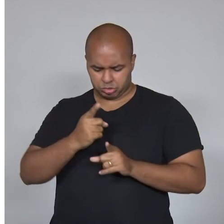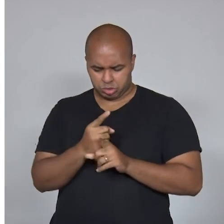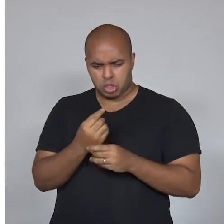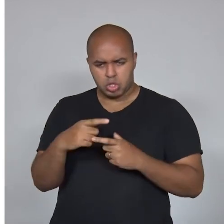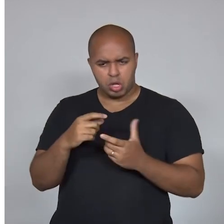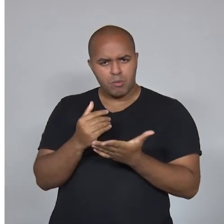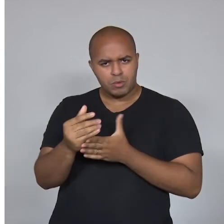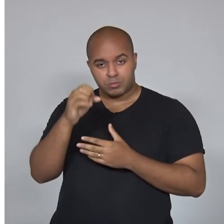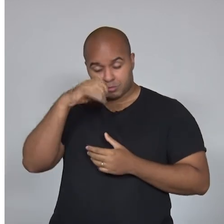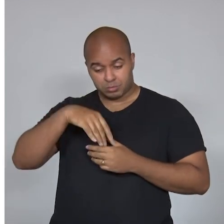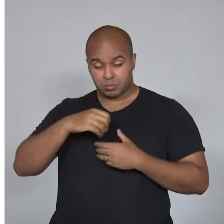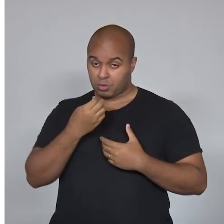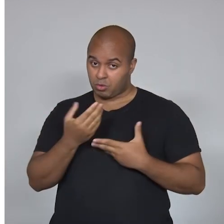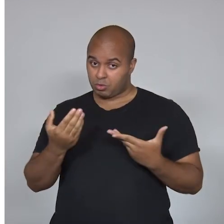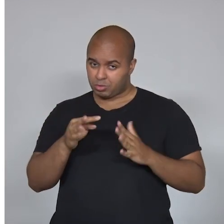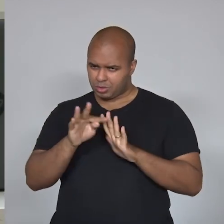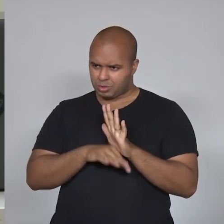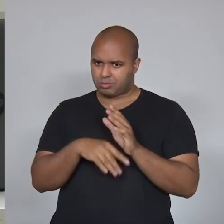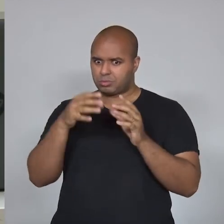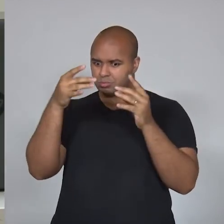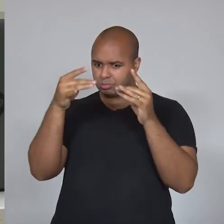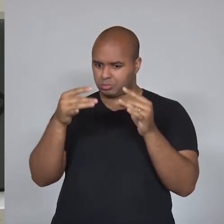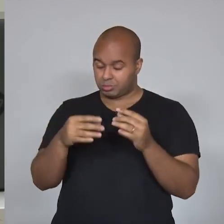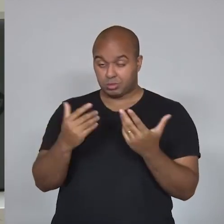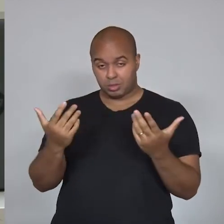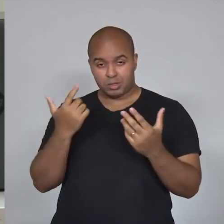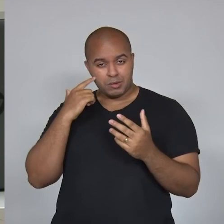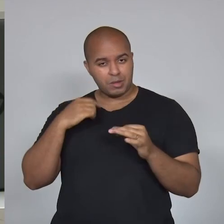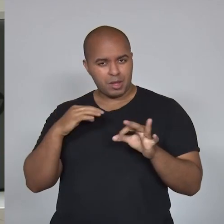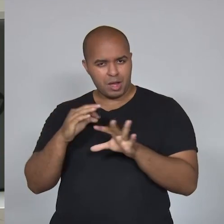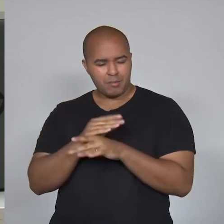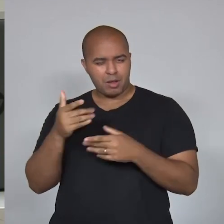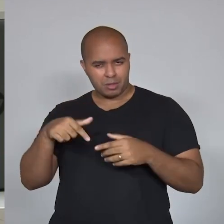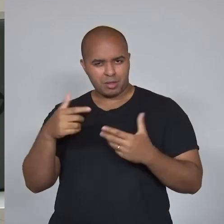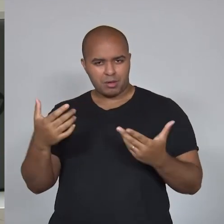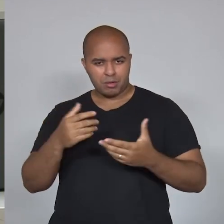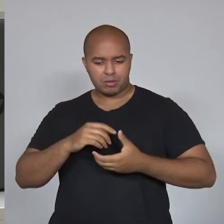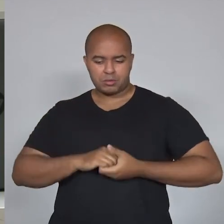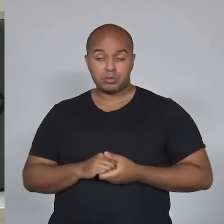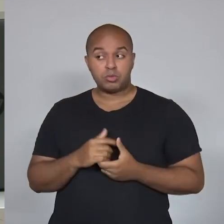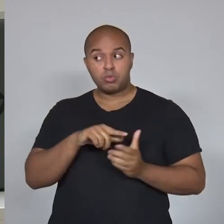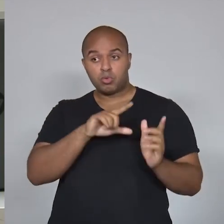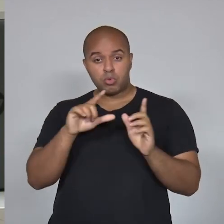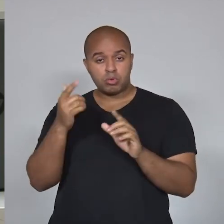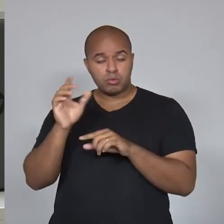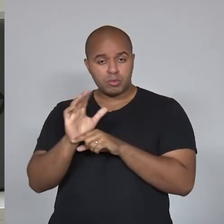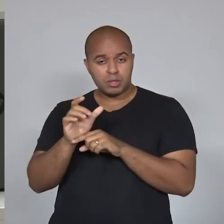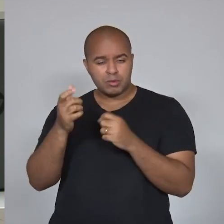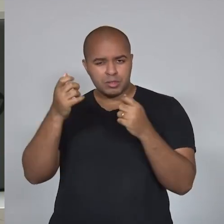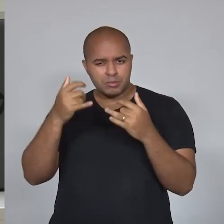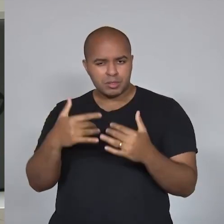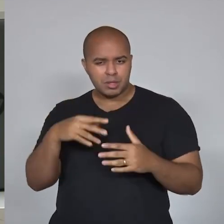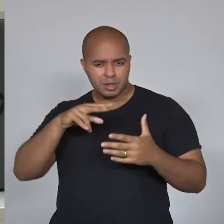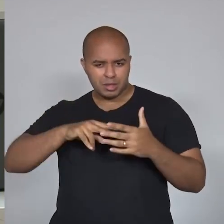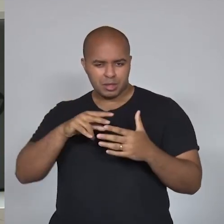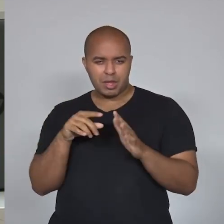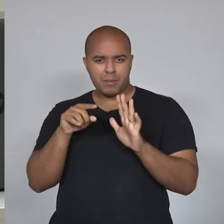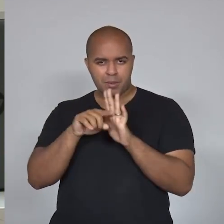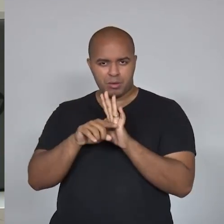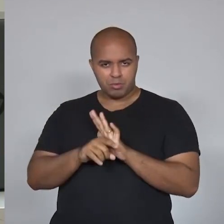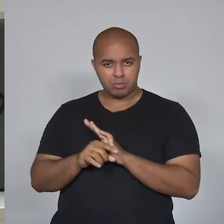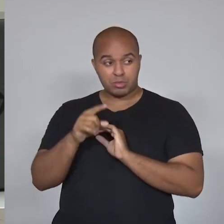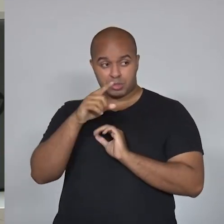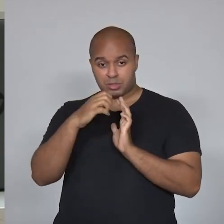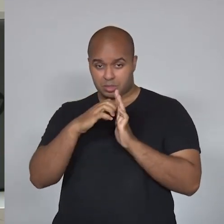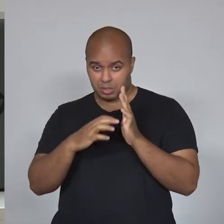Bom, pessoal, o texto foi bem longo, né? Então a gente vai encerrar por aqui. No próximo vídeo, a gente vai ler as perguntas e